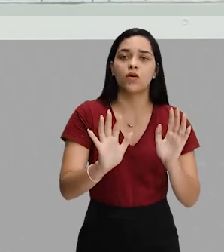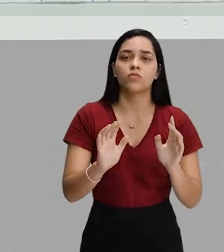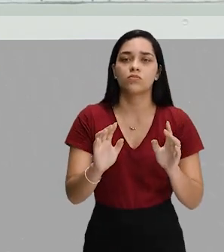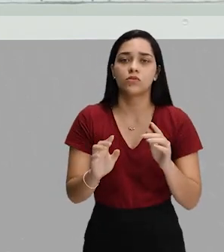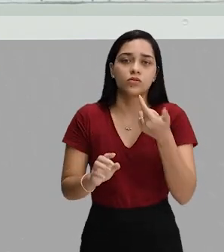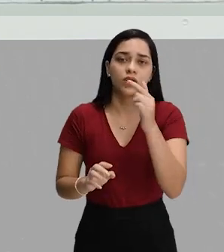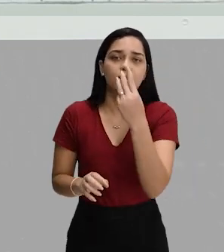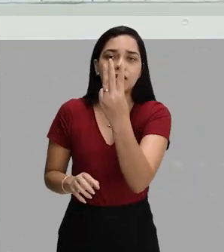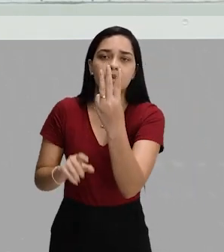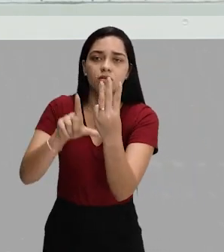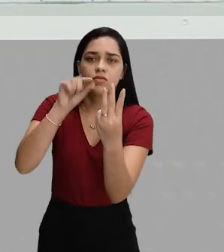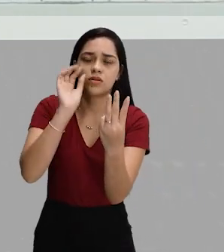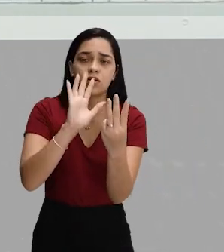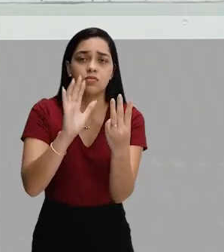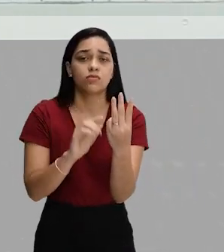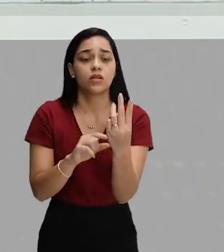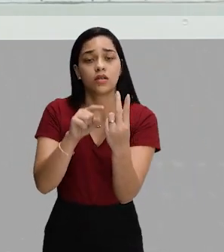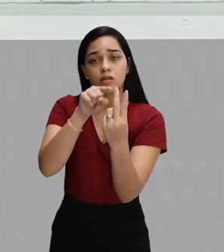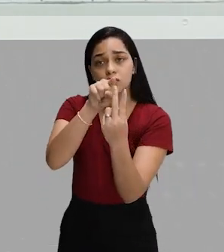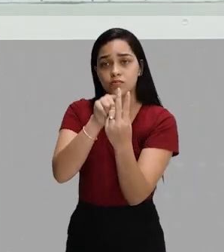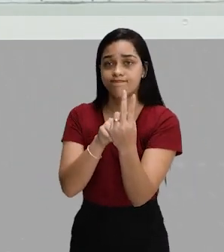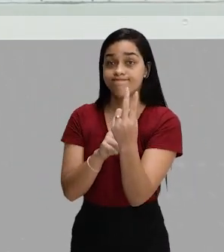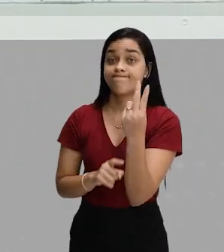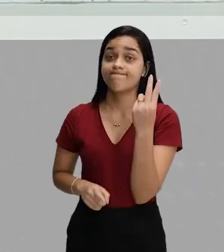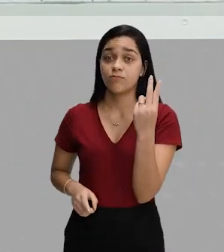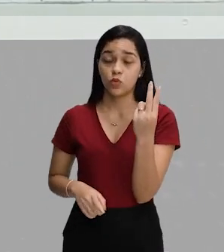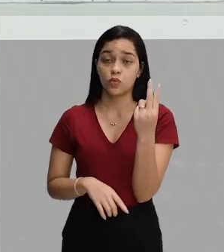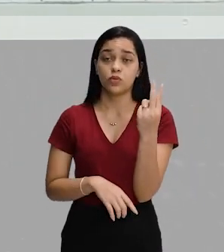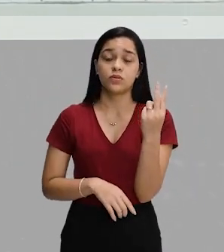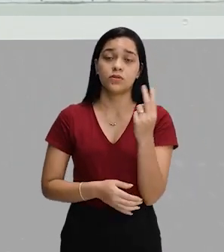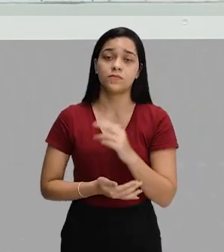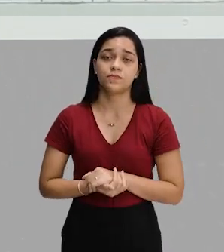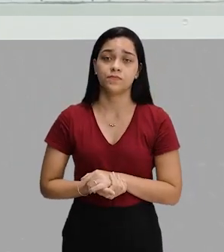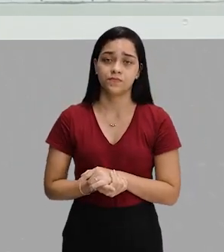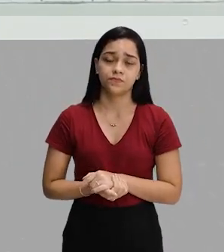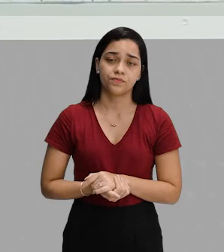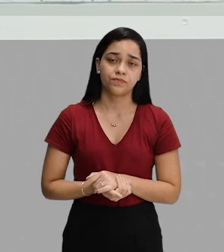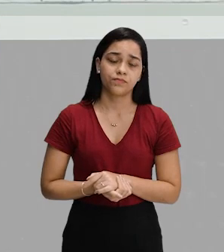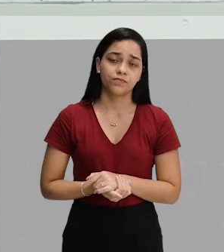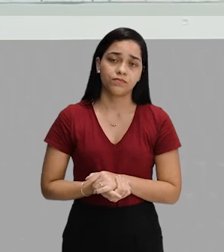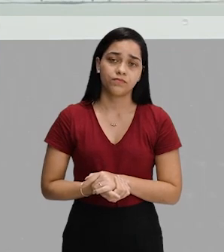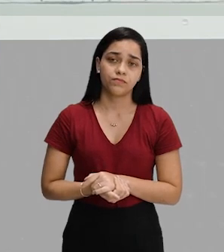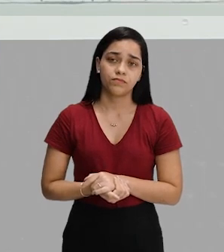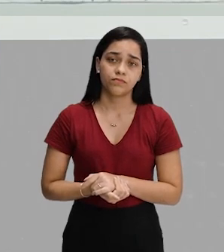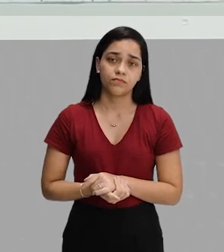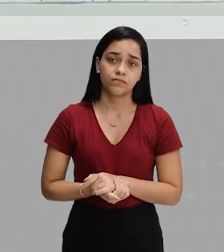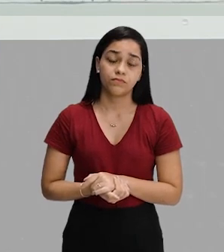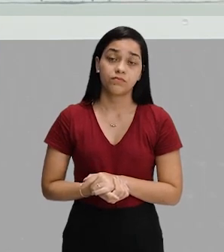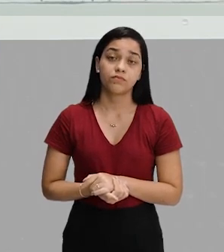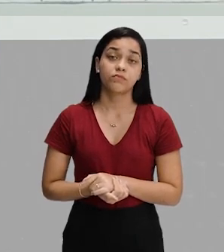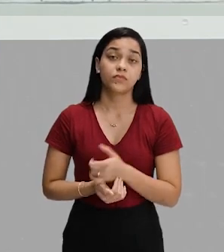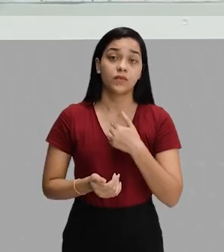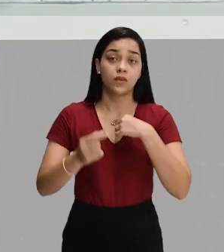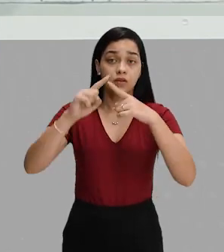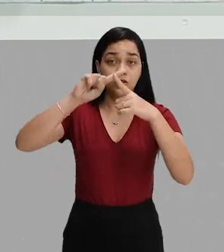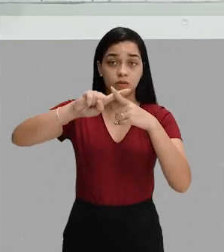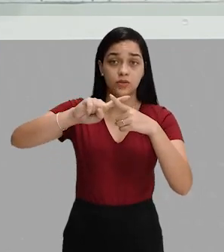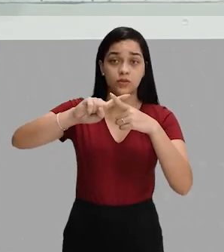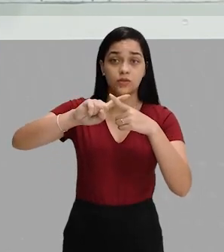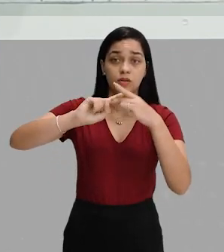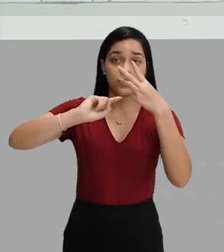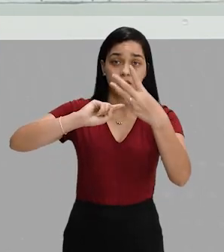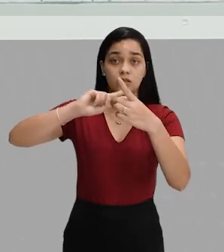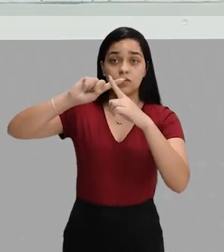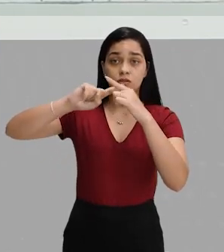eu não tenho mais 3 opções. Eu já escolhi uma. Sobram quantas? 2. E aí, quando eu multiplico 3 vezes 2, dá o